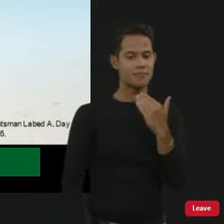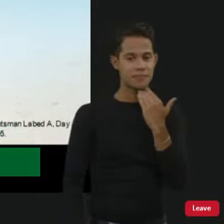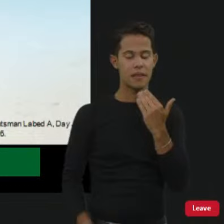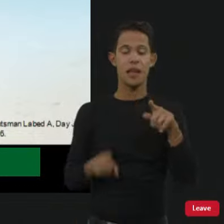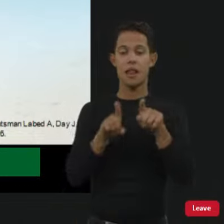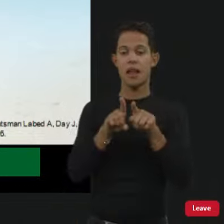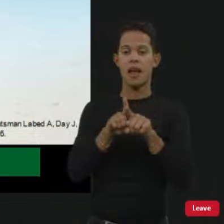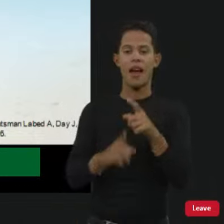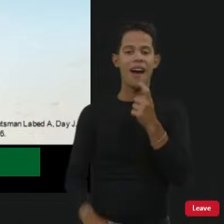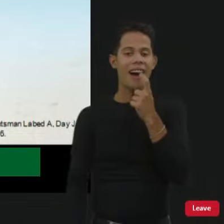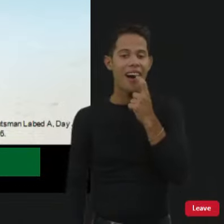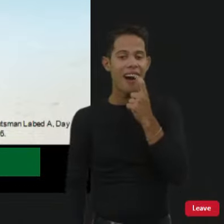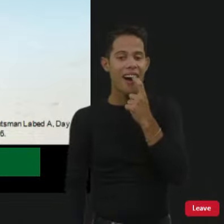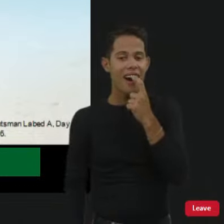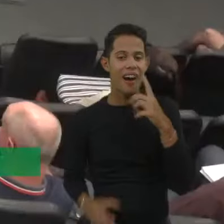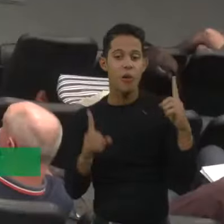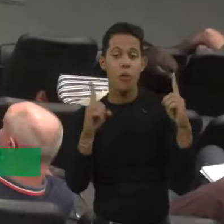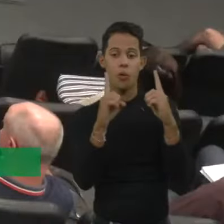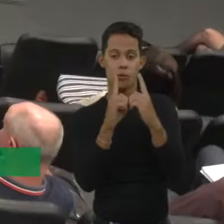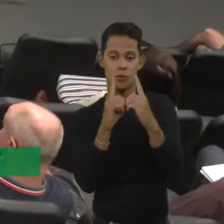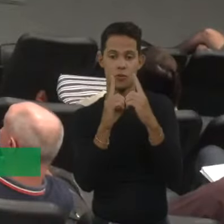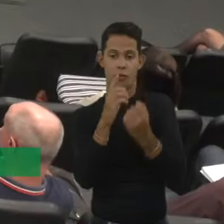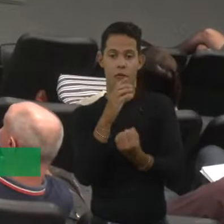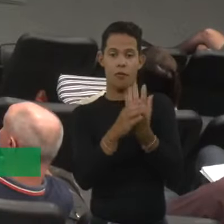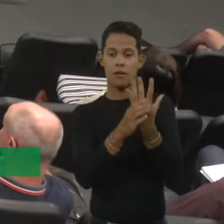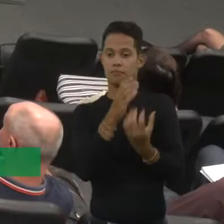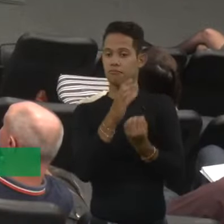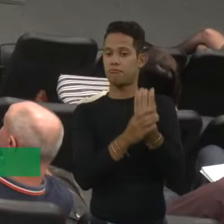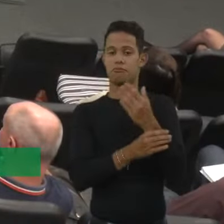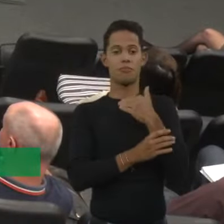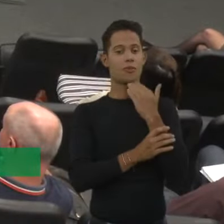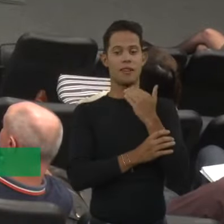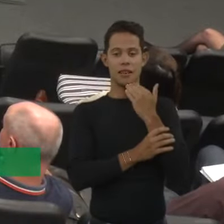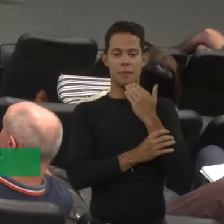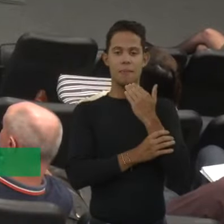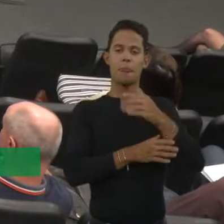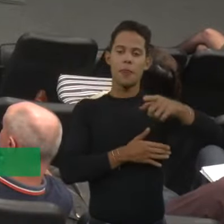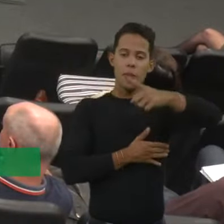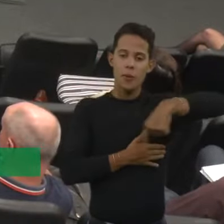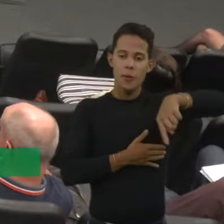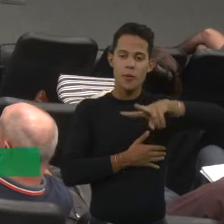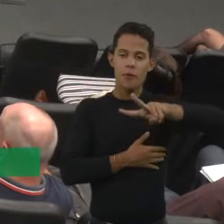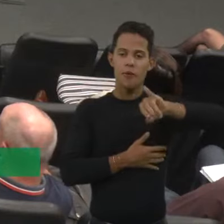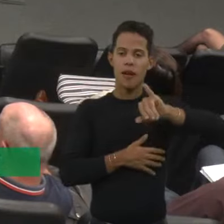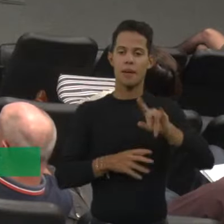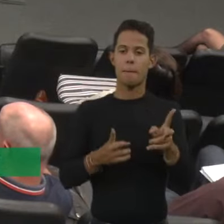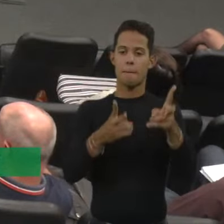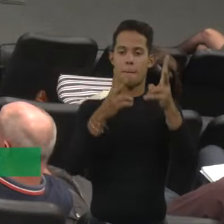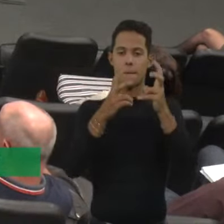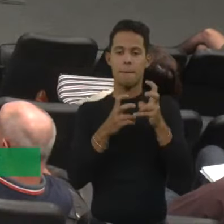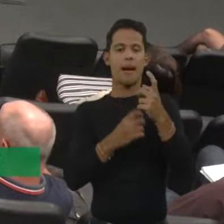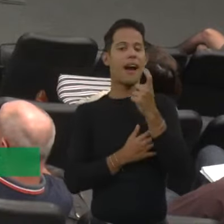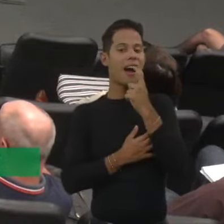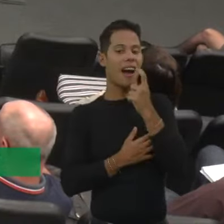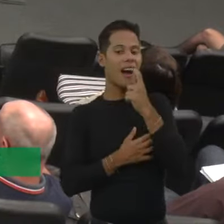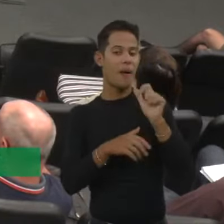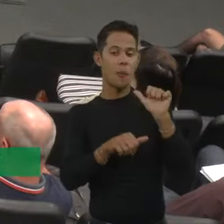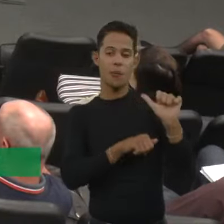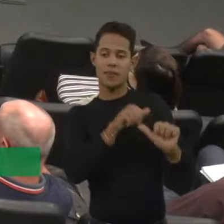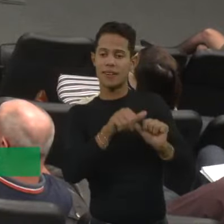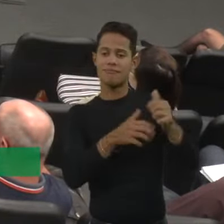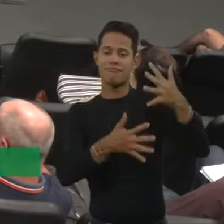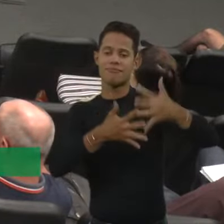forma anômala. Ou seja, vocês vão ver inúmeras alterações nesses ossos, porque eles não crescem